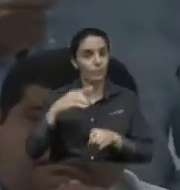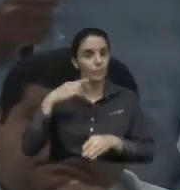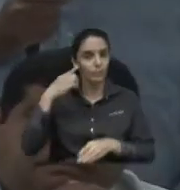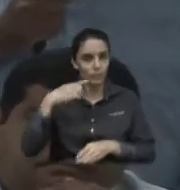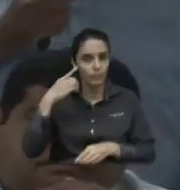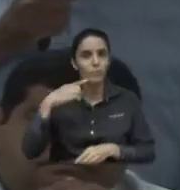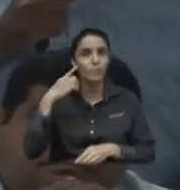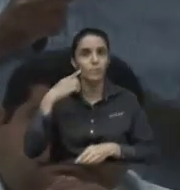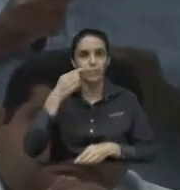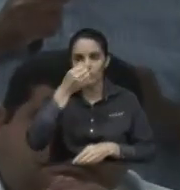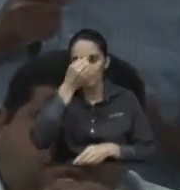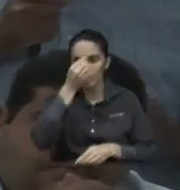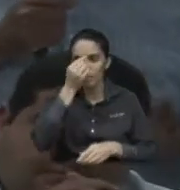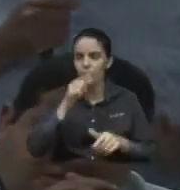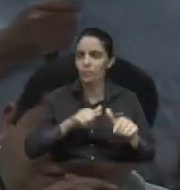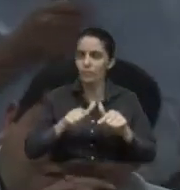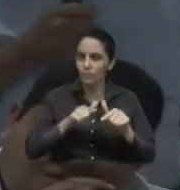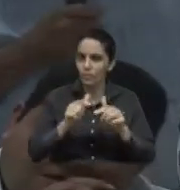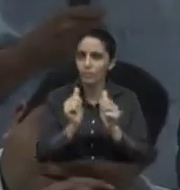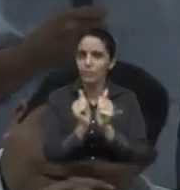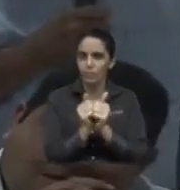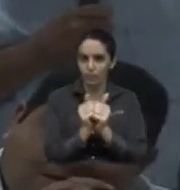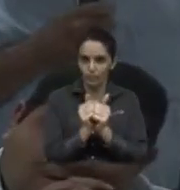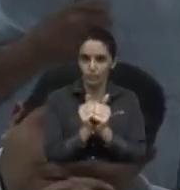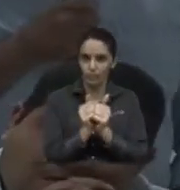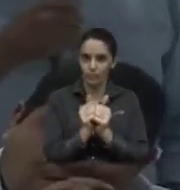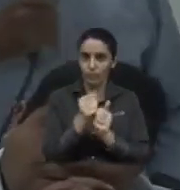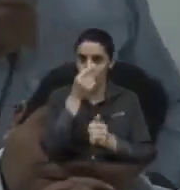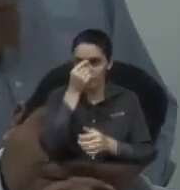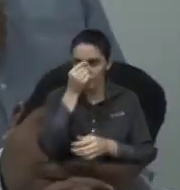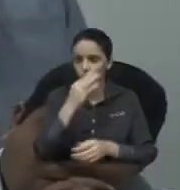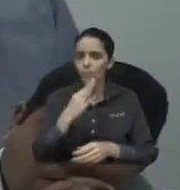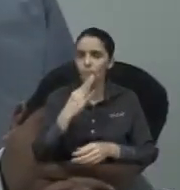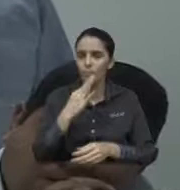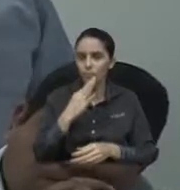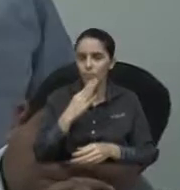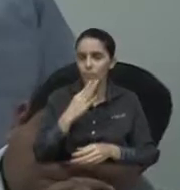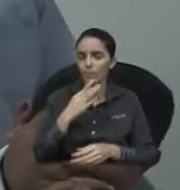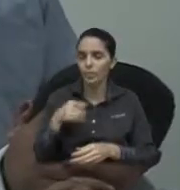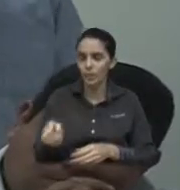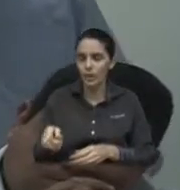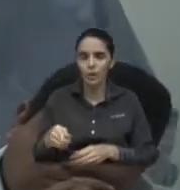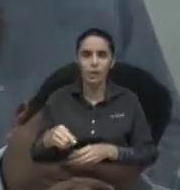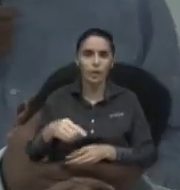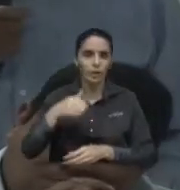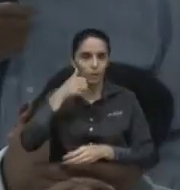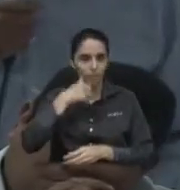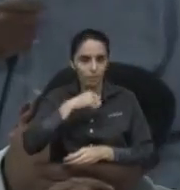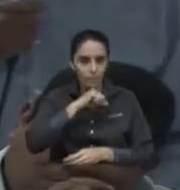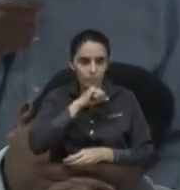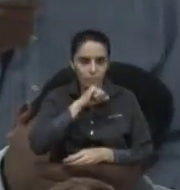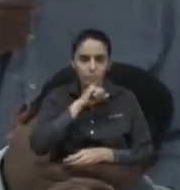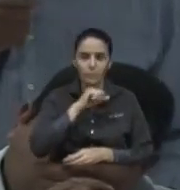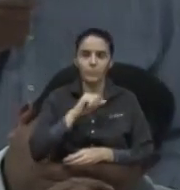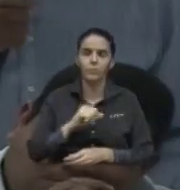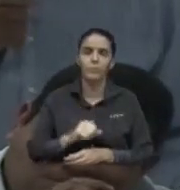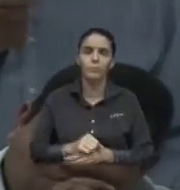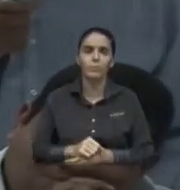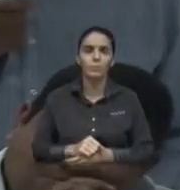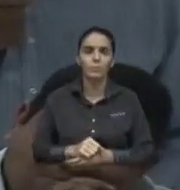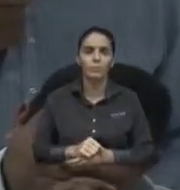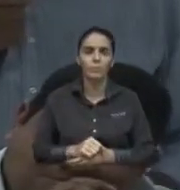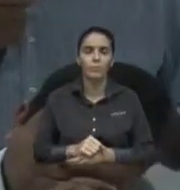anos. Pude conhecer, conviver de perto com o Moacir, com a mãe dele, Vicentina, já falecida também.